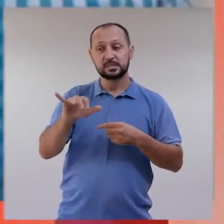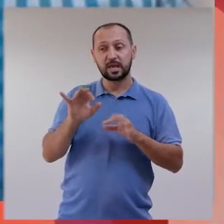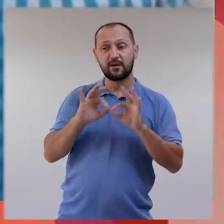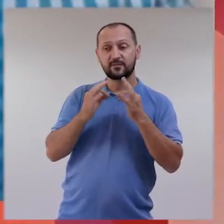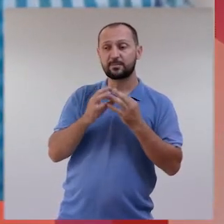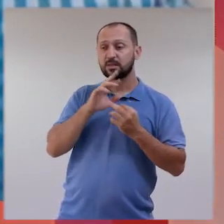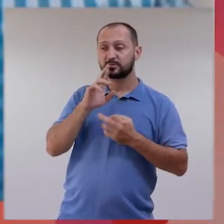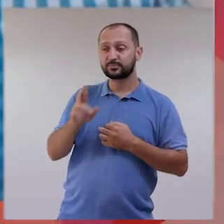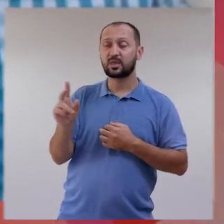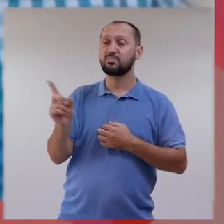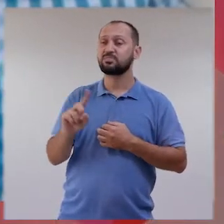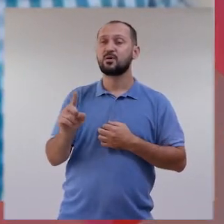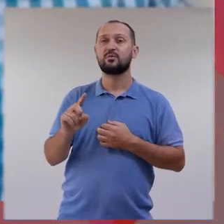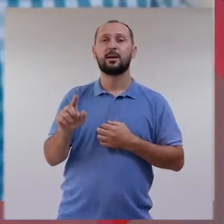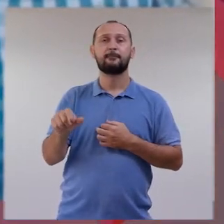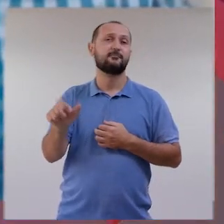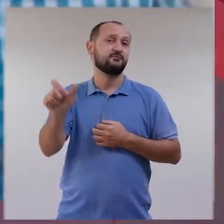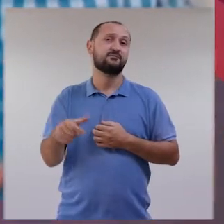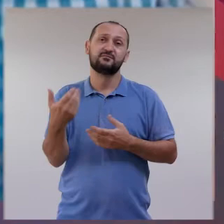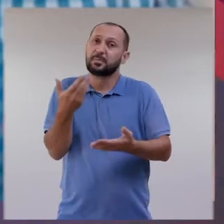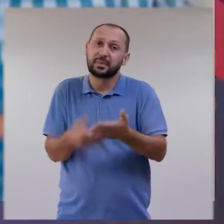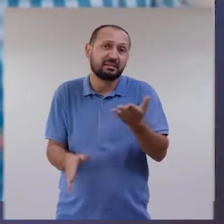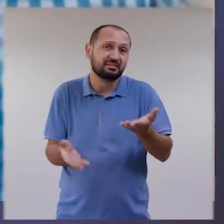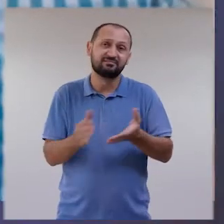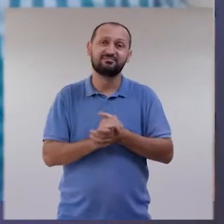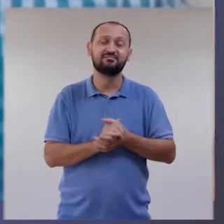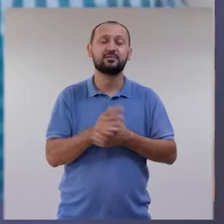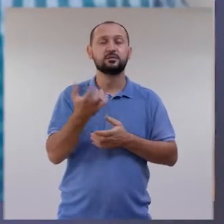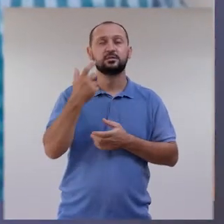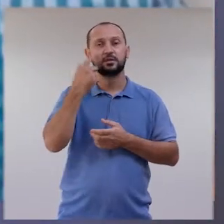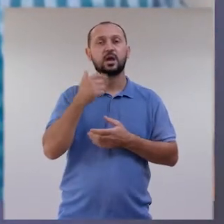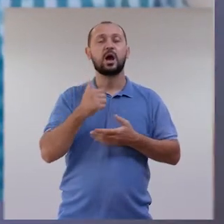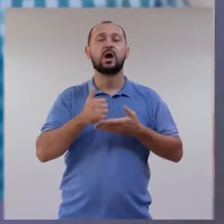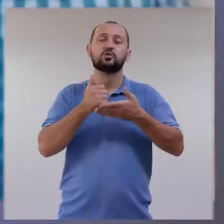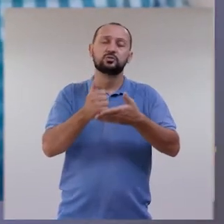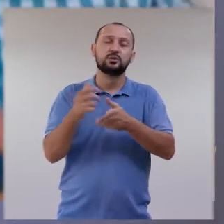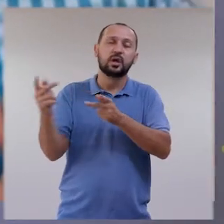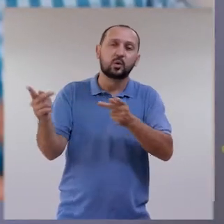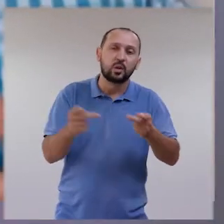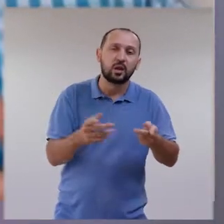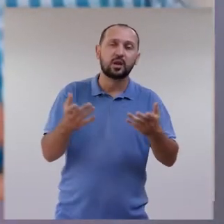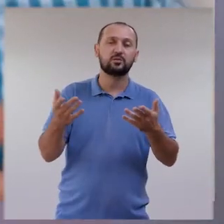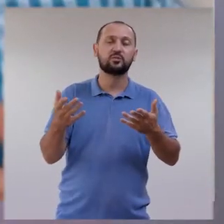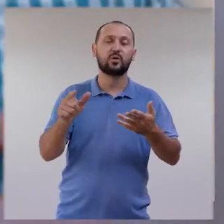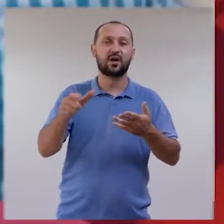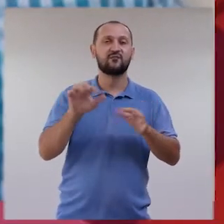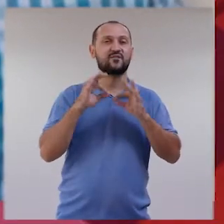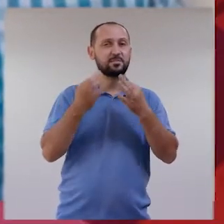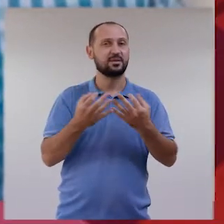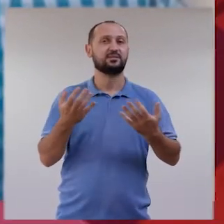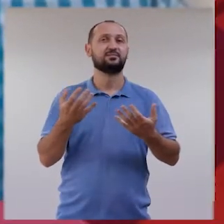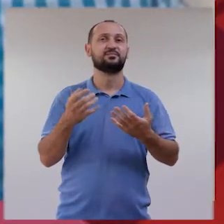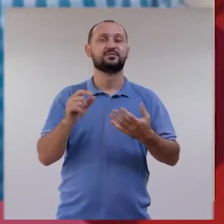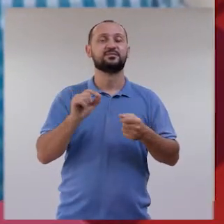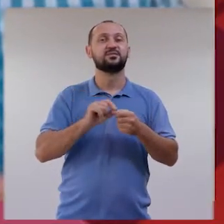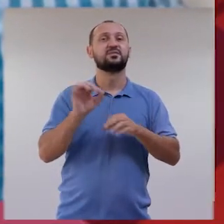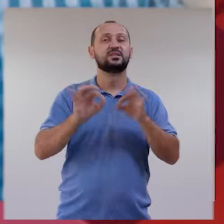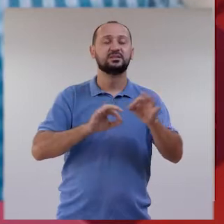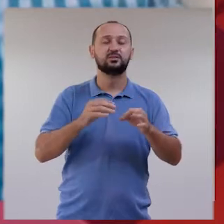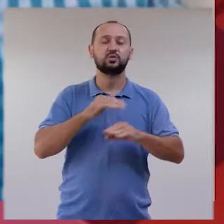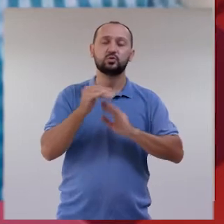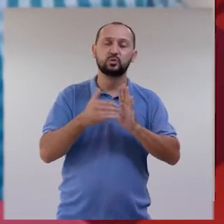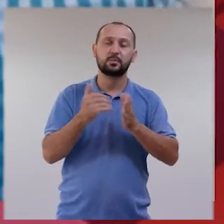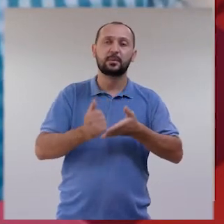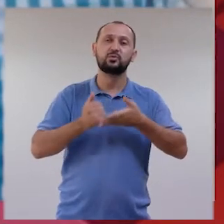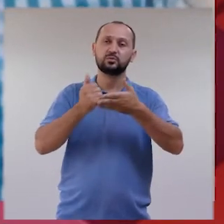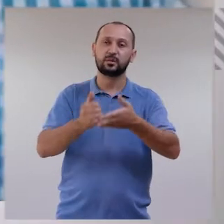gente não vai ter o transplante, né? Então, a gente trabalha nesse sentido, acolhendo a família, né? E fazendo, vamos